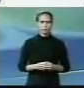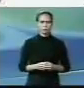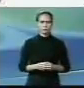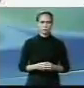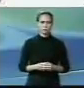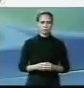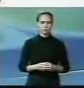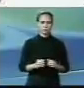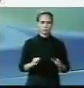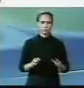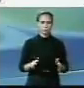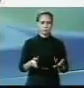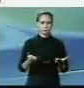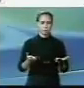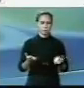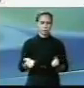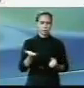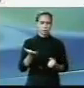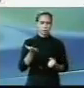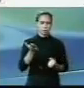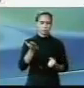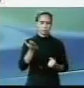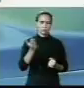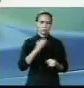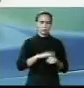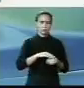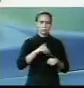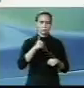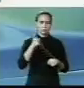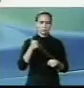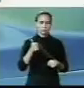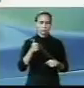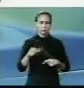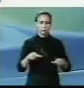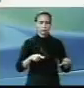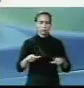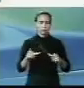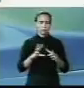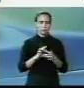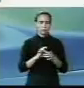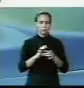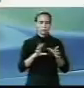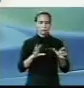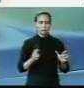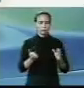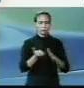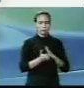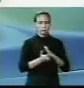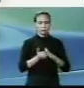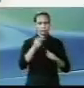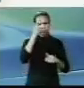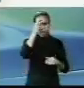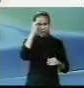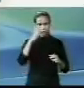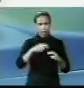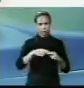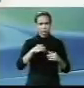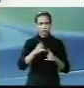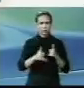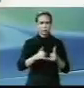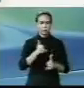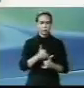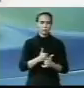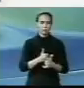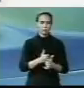com o crescimento exponencial de serviços disponibilizados por empresas e usuários na internet, o número de